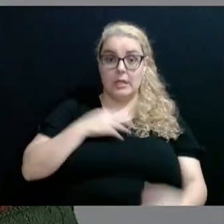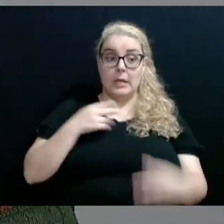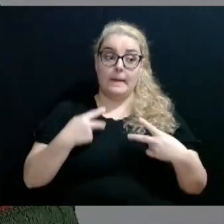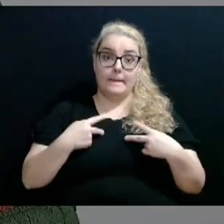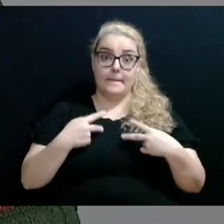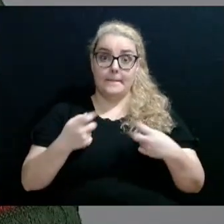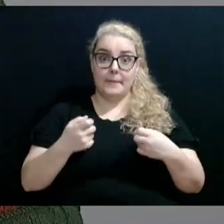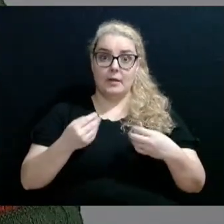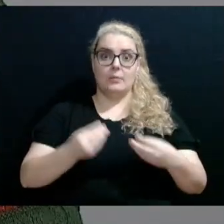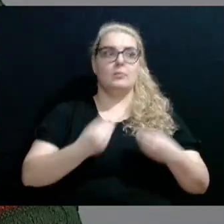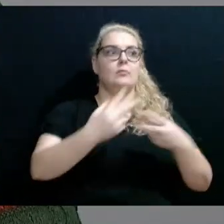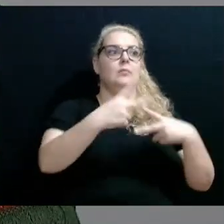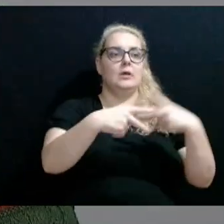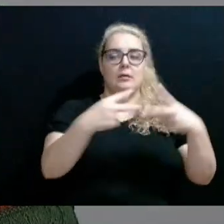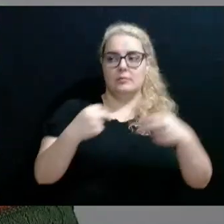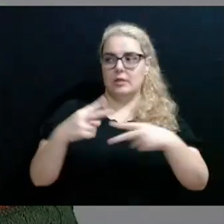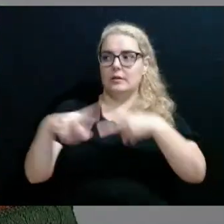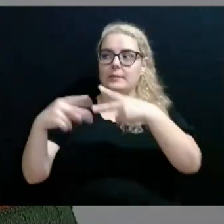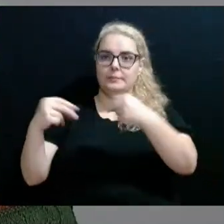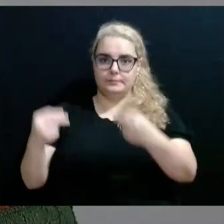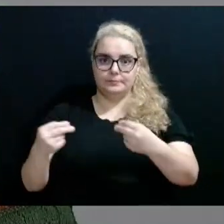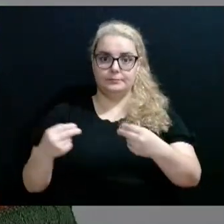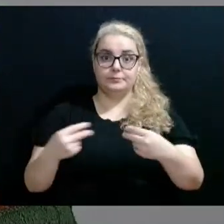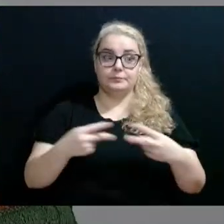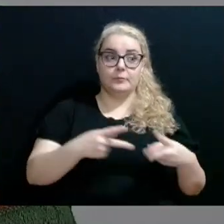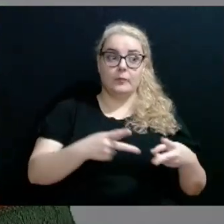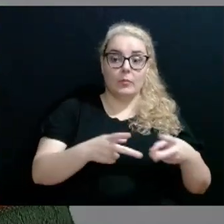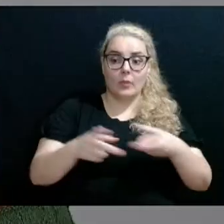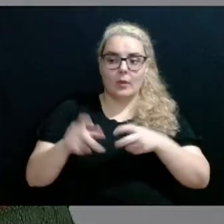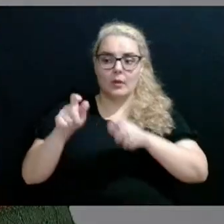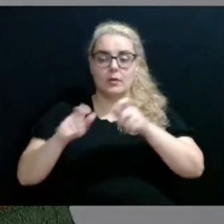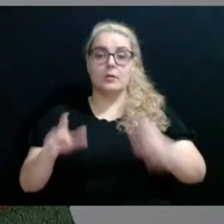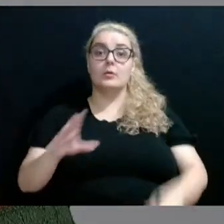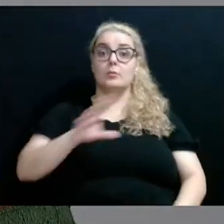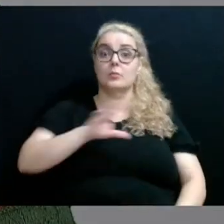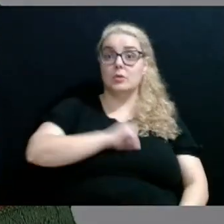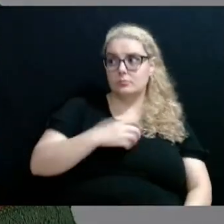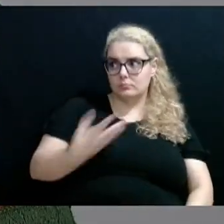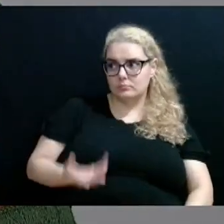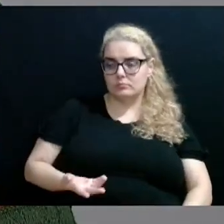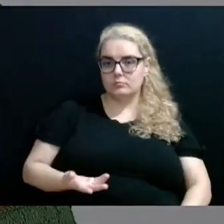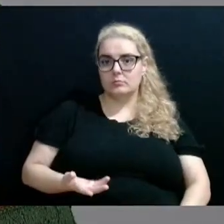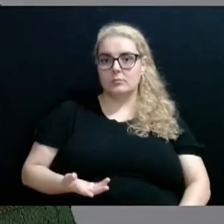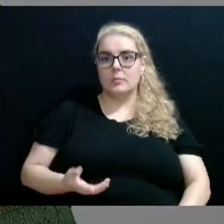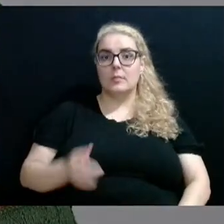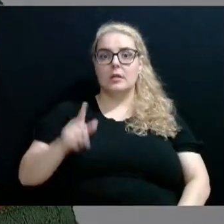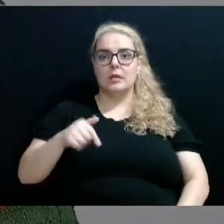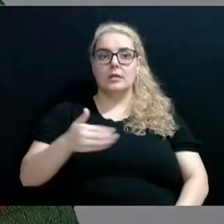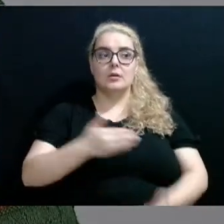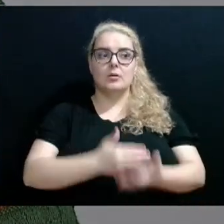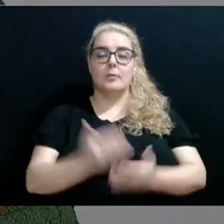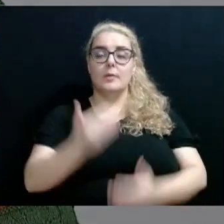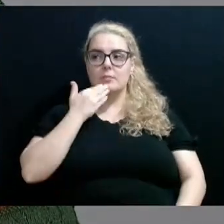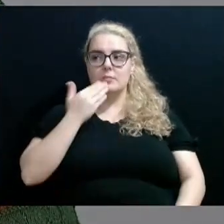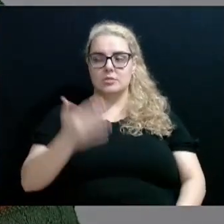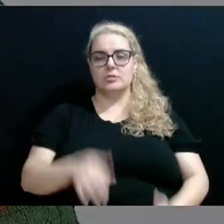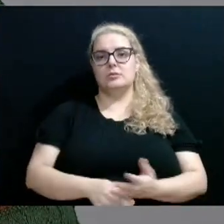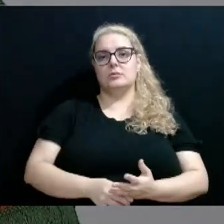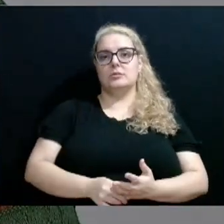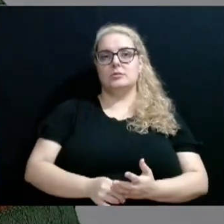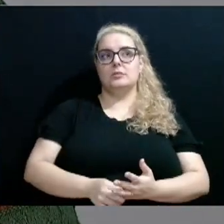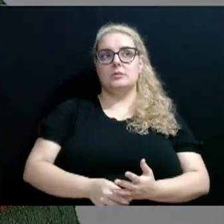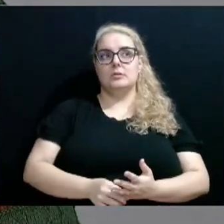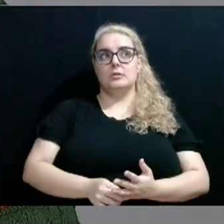de presente e percebo que as pessoas gostam muito e que começam a solicitar isso. A gente fala que